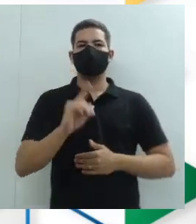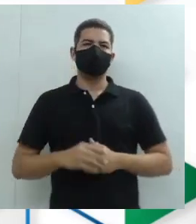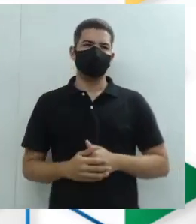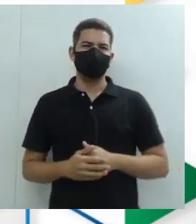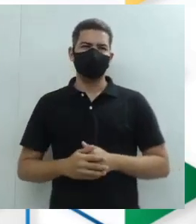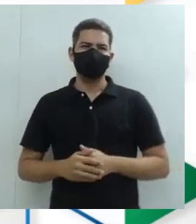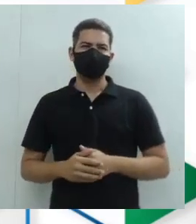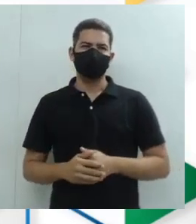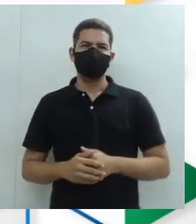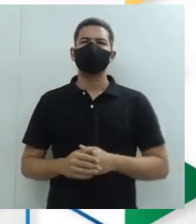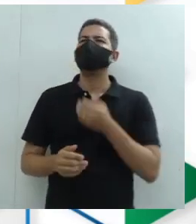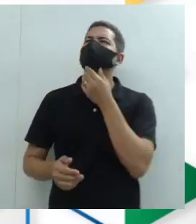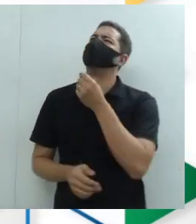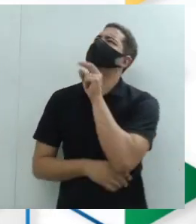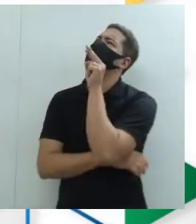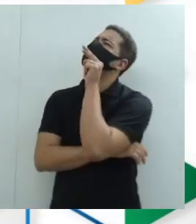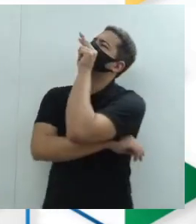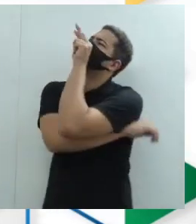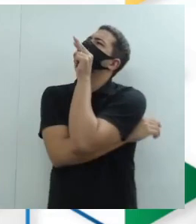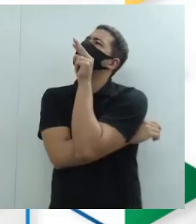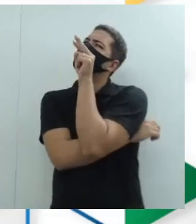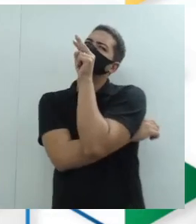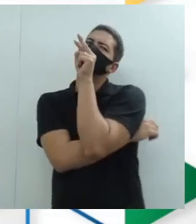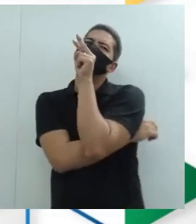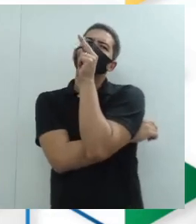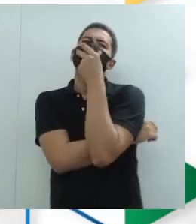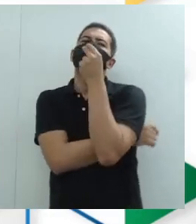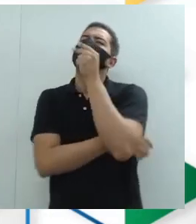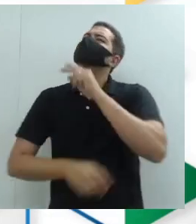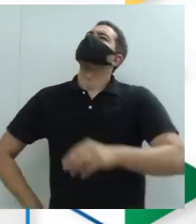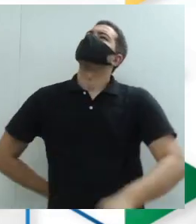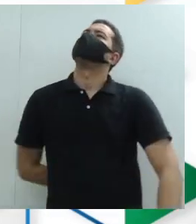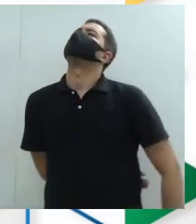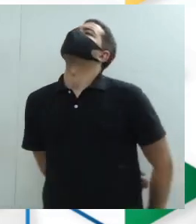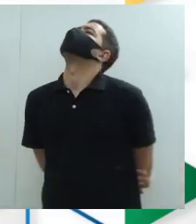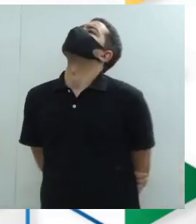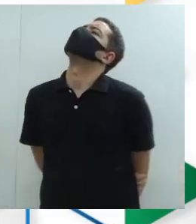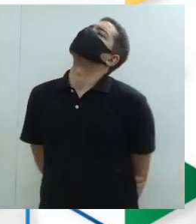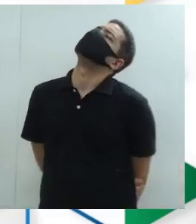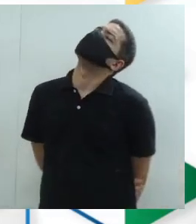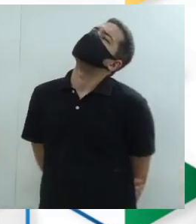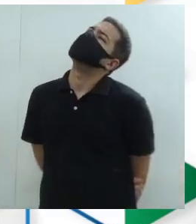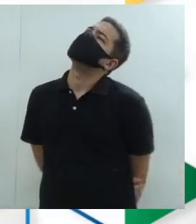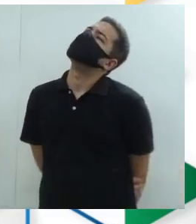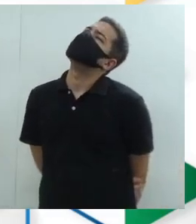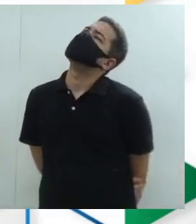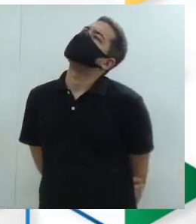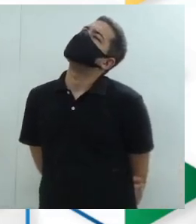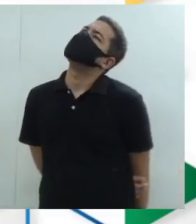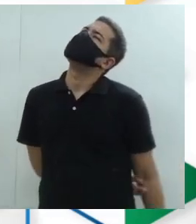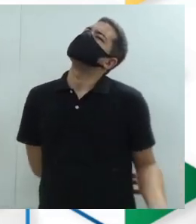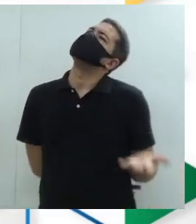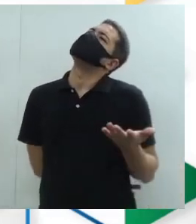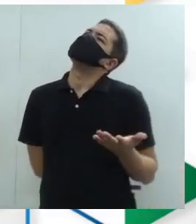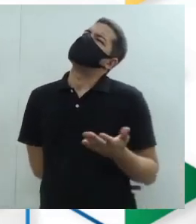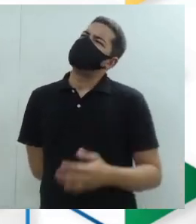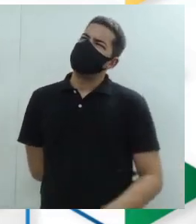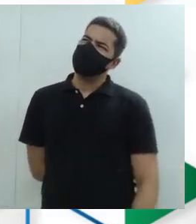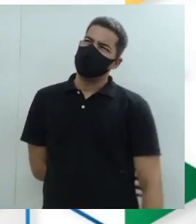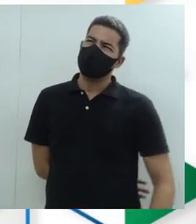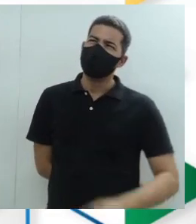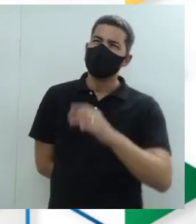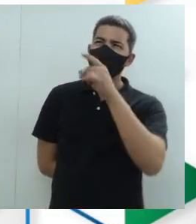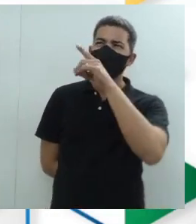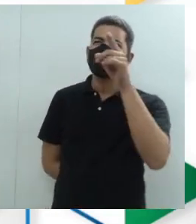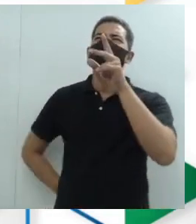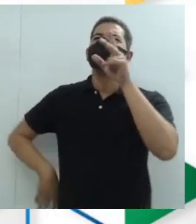A criança, o menino tá ali, né? Conversando, aí ele observa a placa e ele simplesmente diz assim,